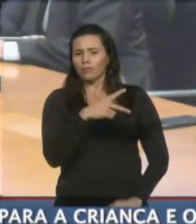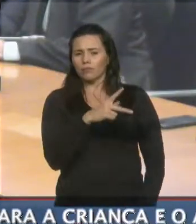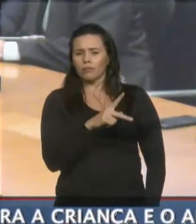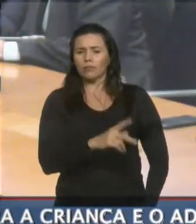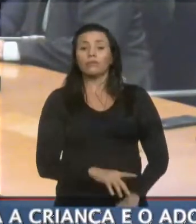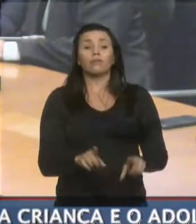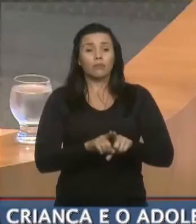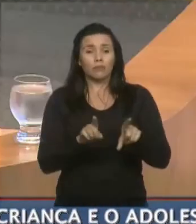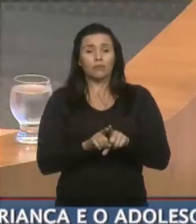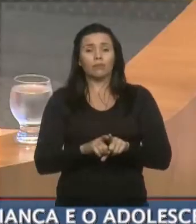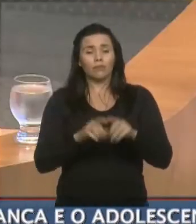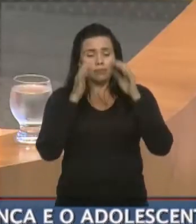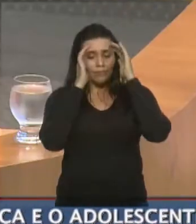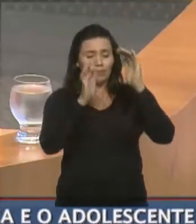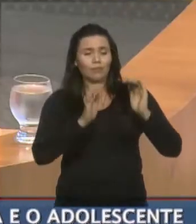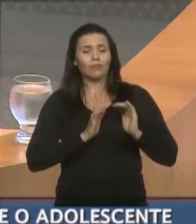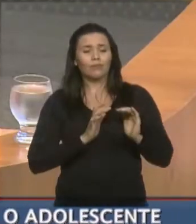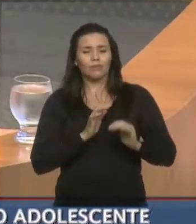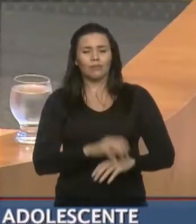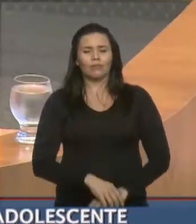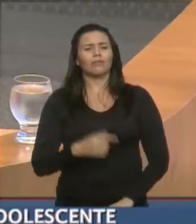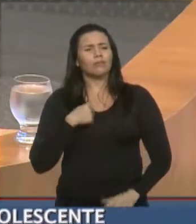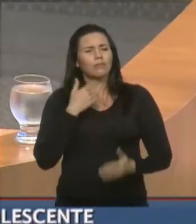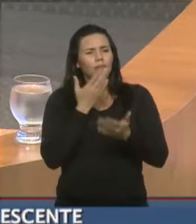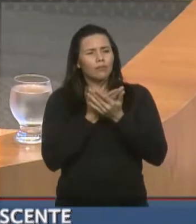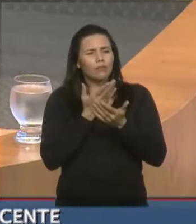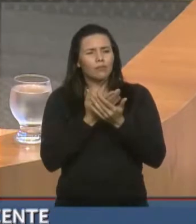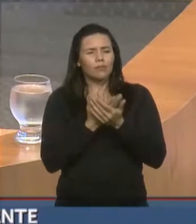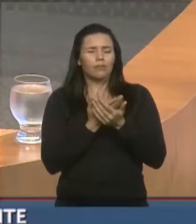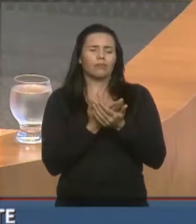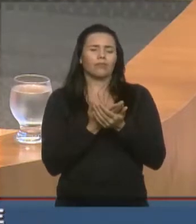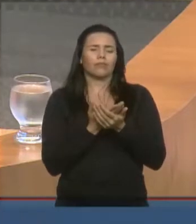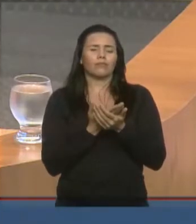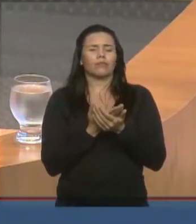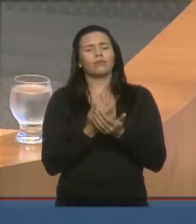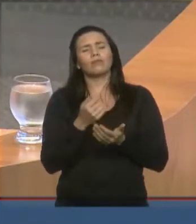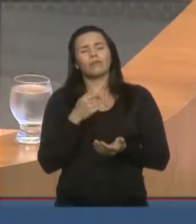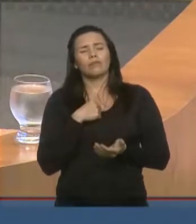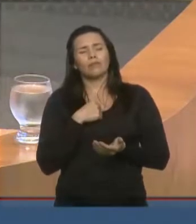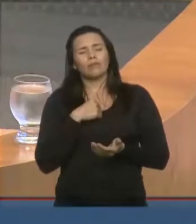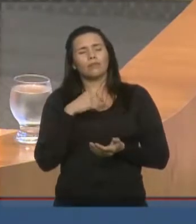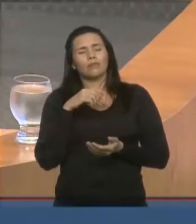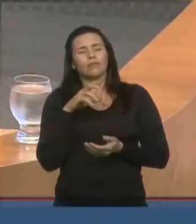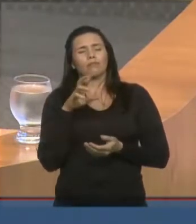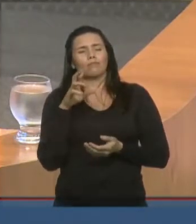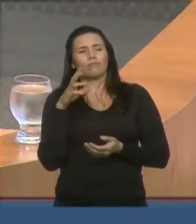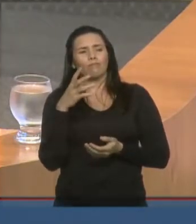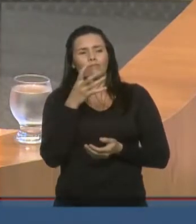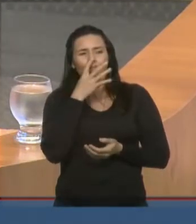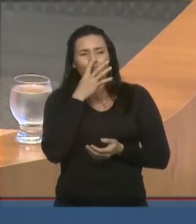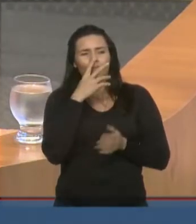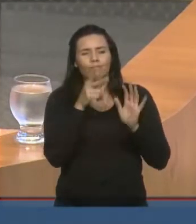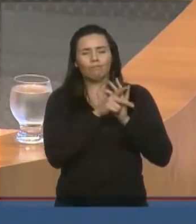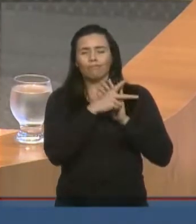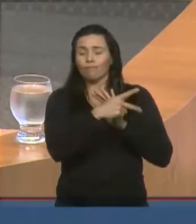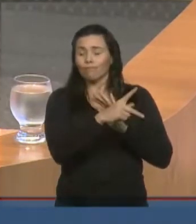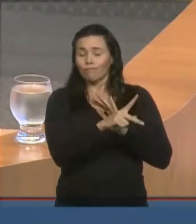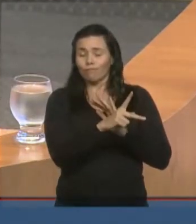honra maior ainda de assistir suas brilhantes aulas sobre direito do consumidor na Faculdade de Direito.